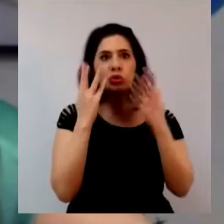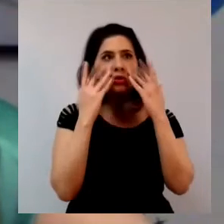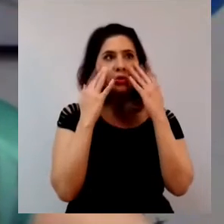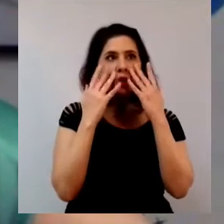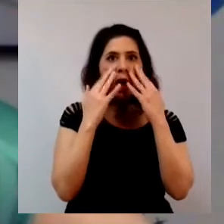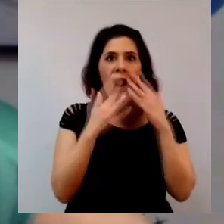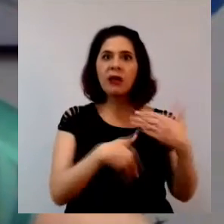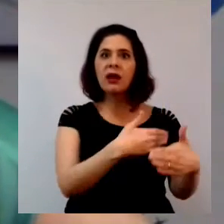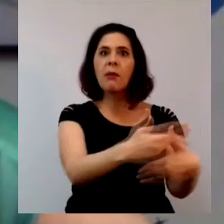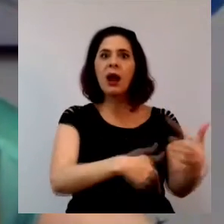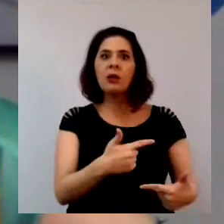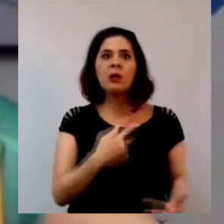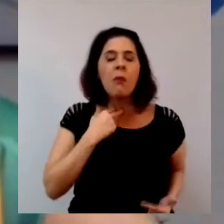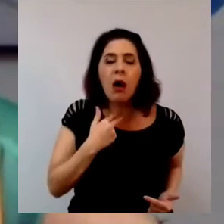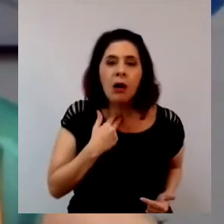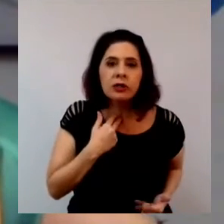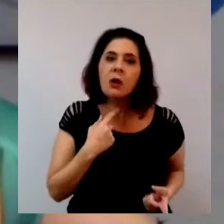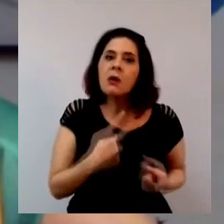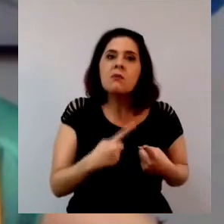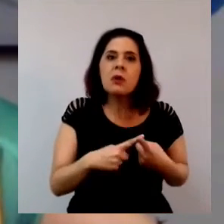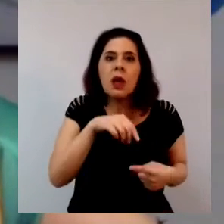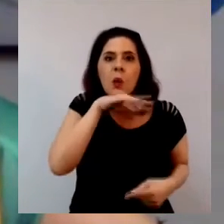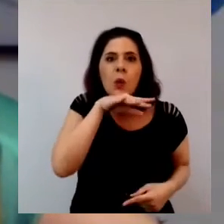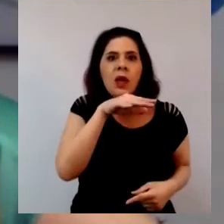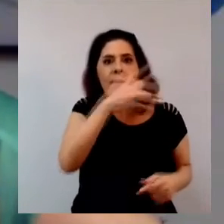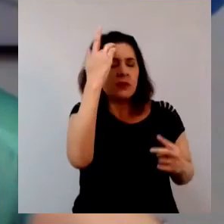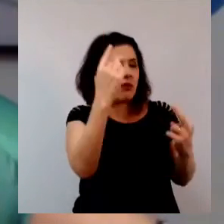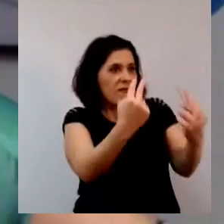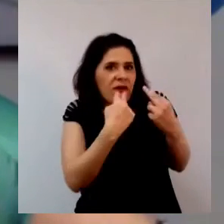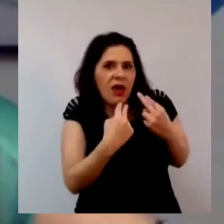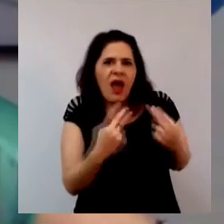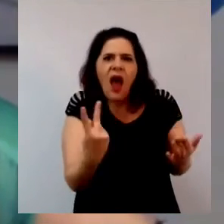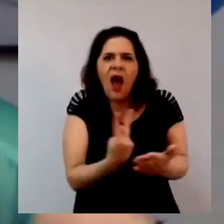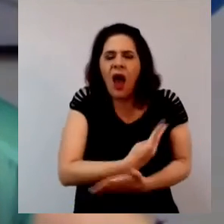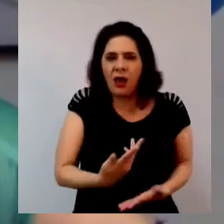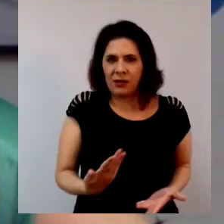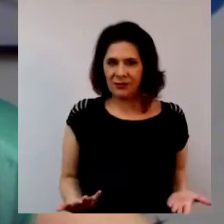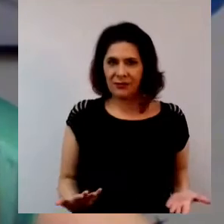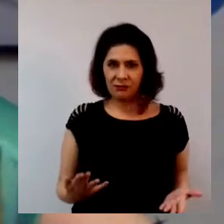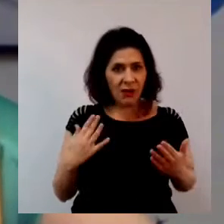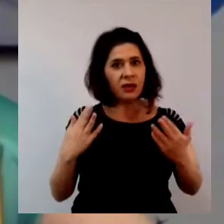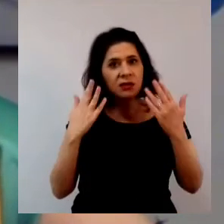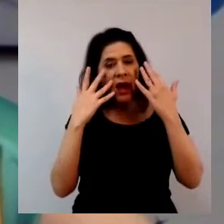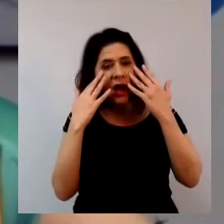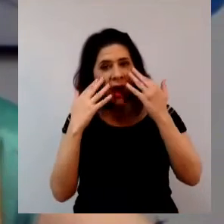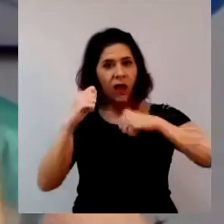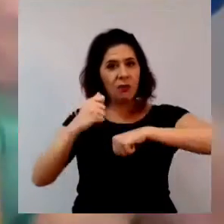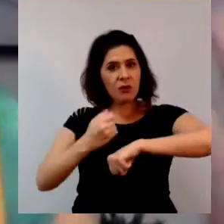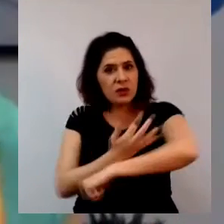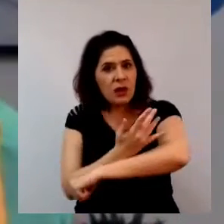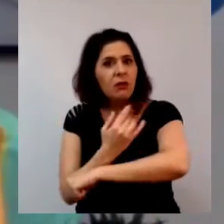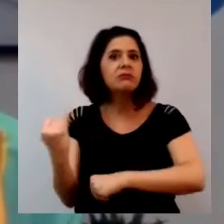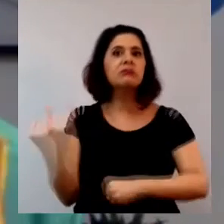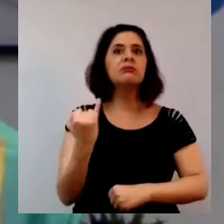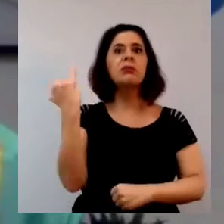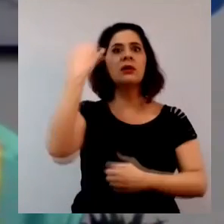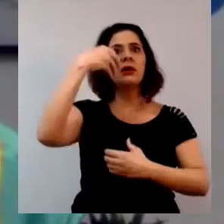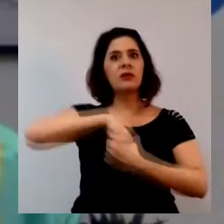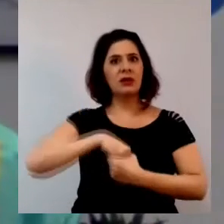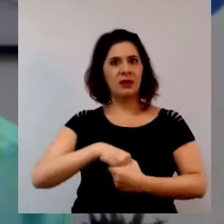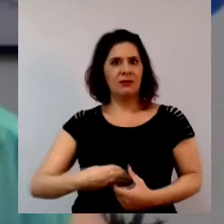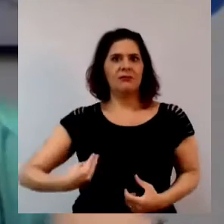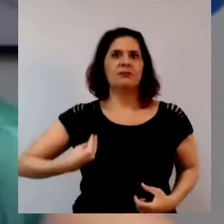porque isso é muito mal visto, sendo que a emoção é uma tecnologia super importante. Dando um exemplo